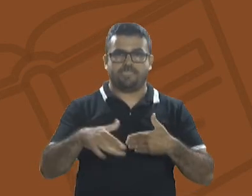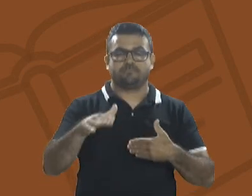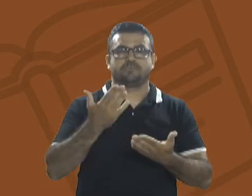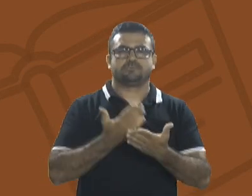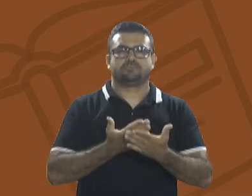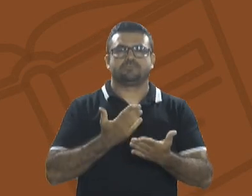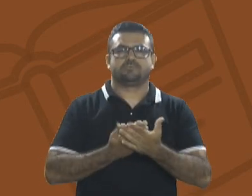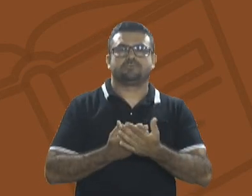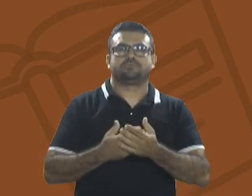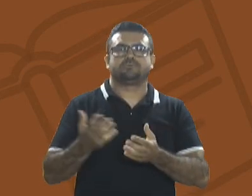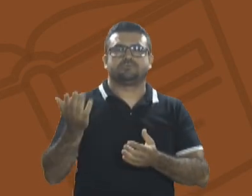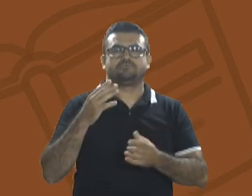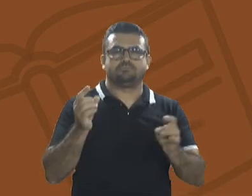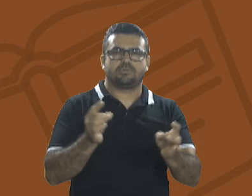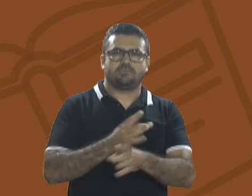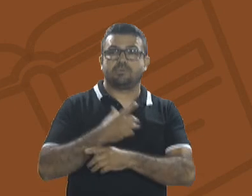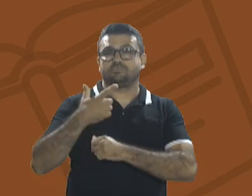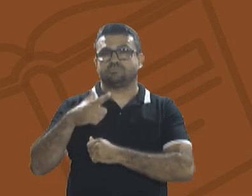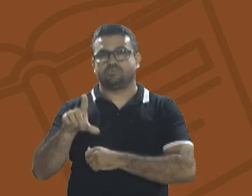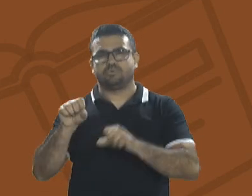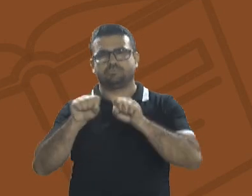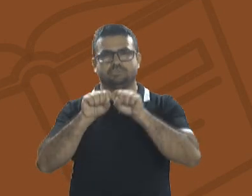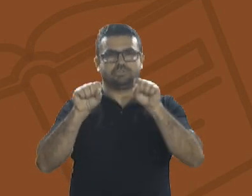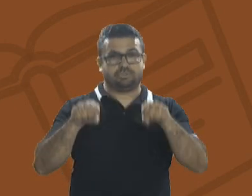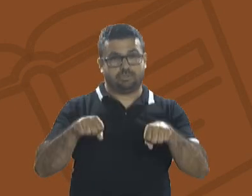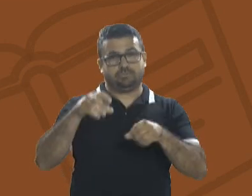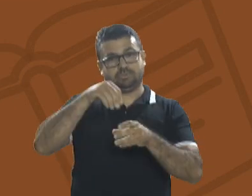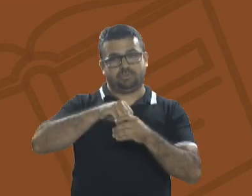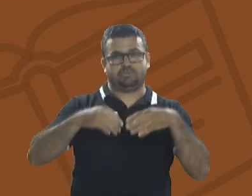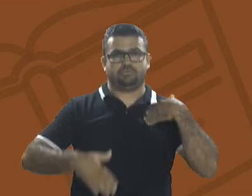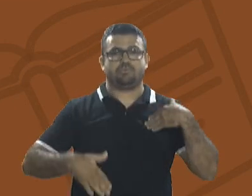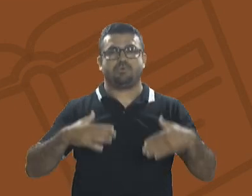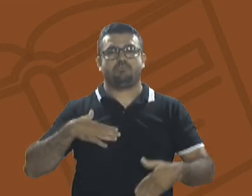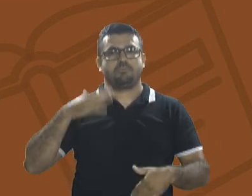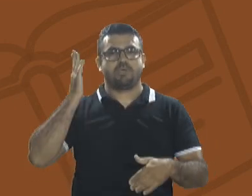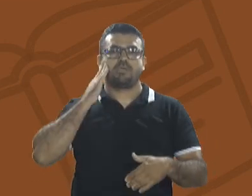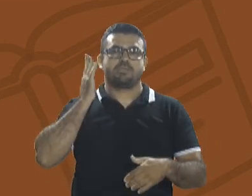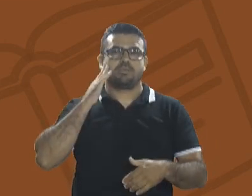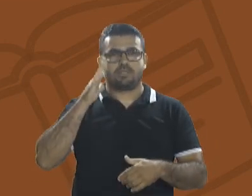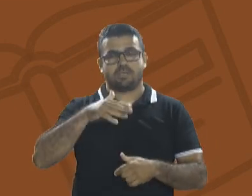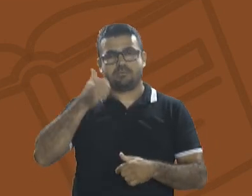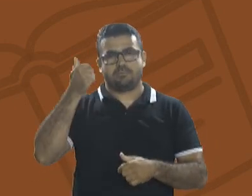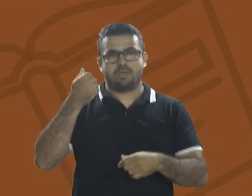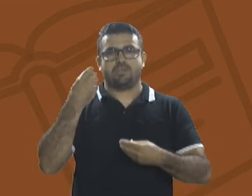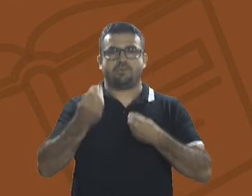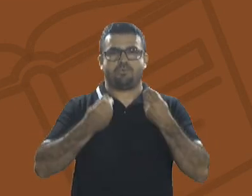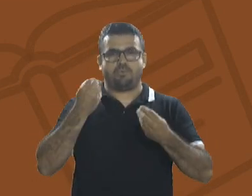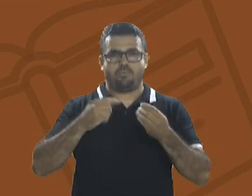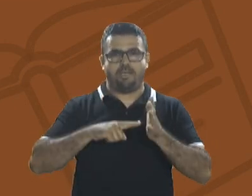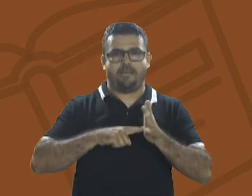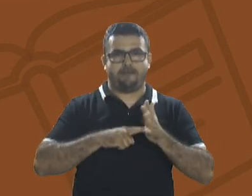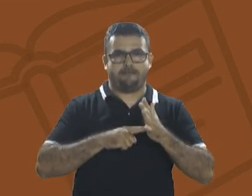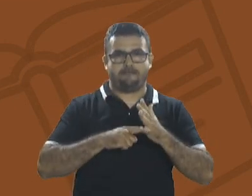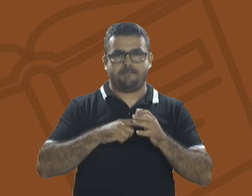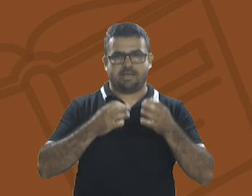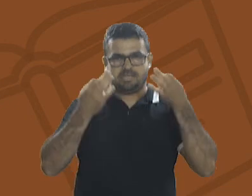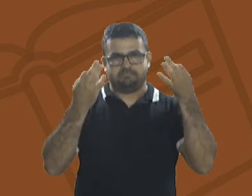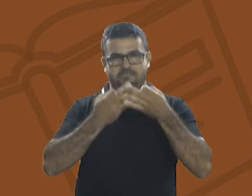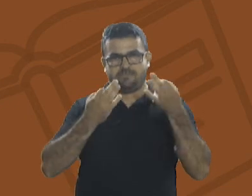a gente vai terminar com os outros sistemas e entender ainda mais sobre essa máquina perfeita que é